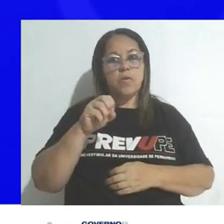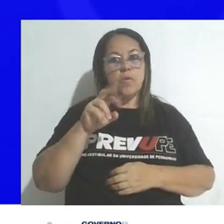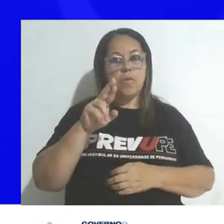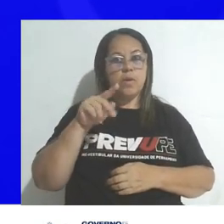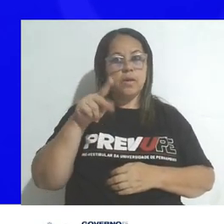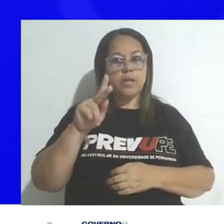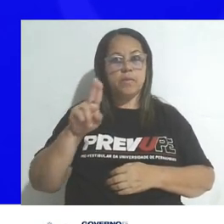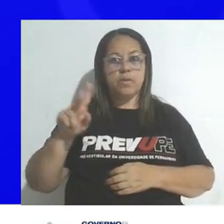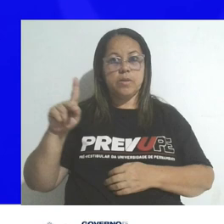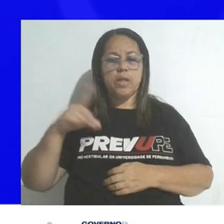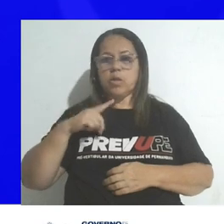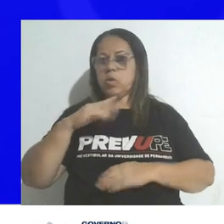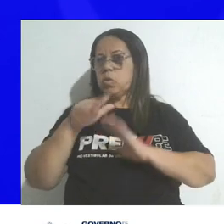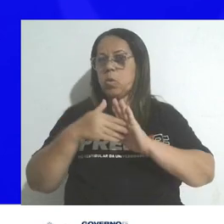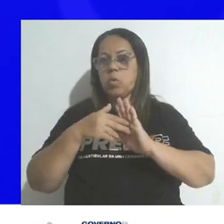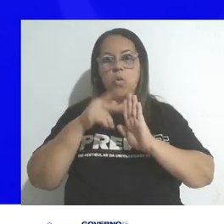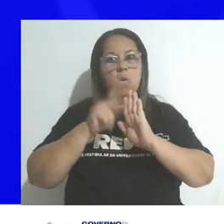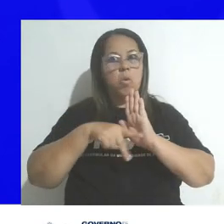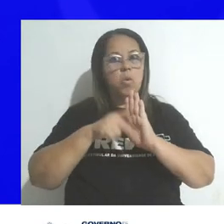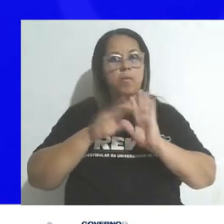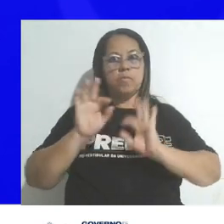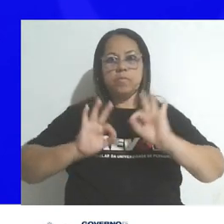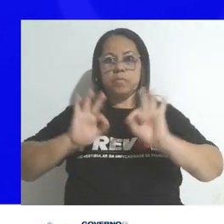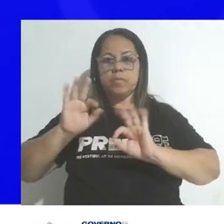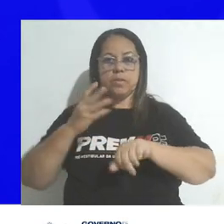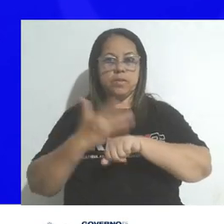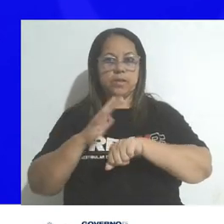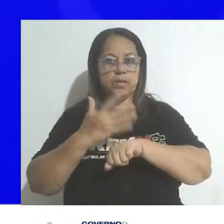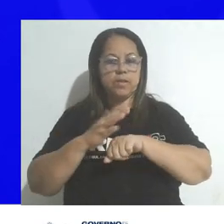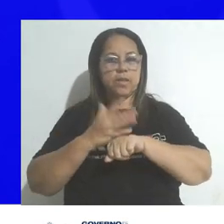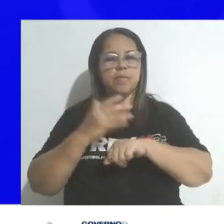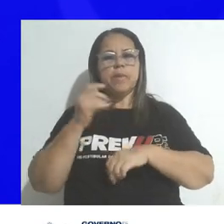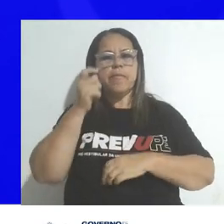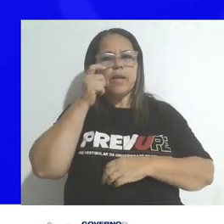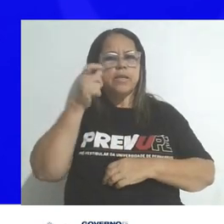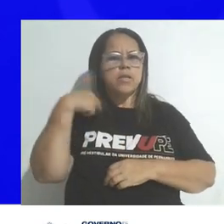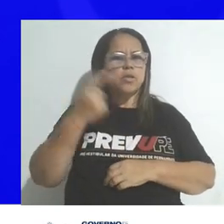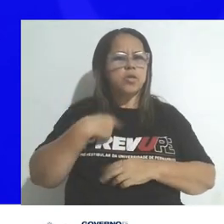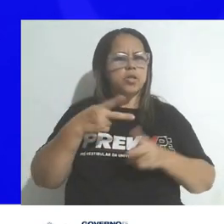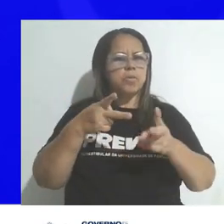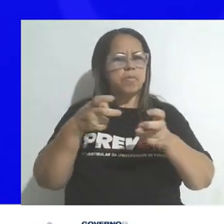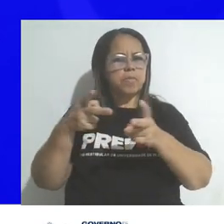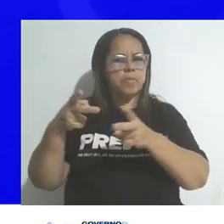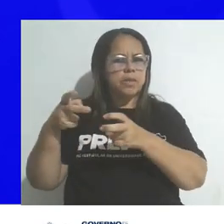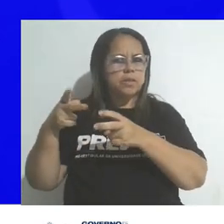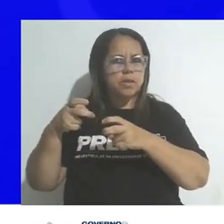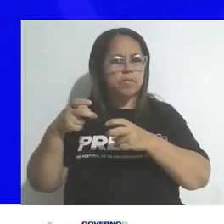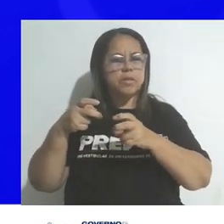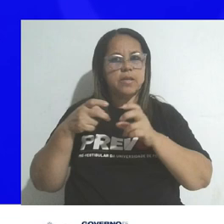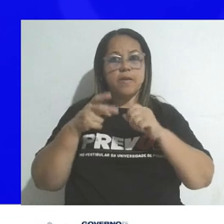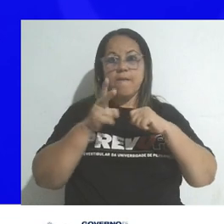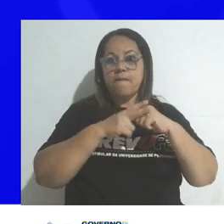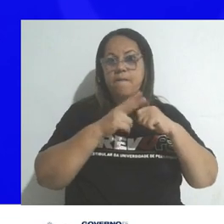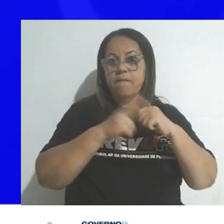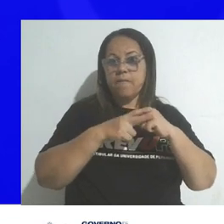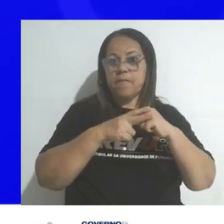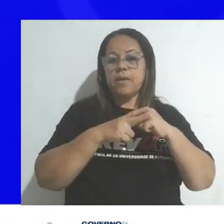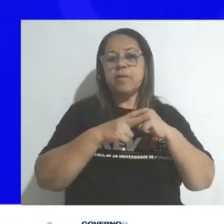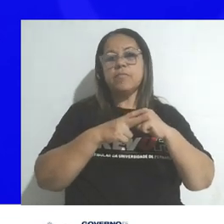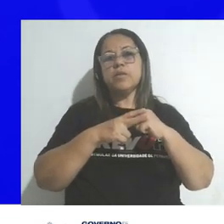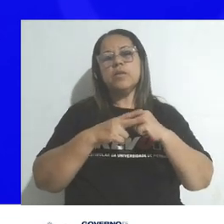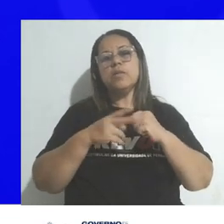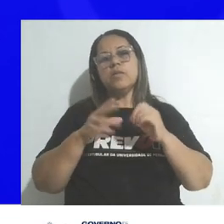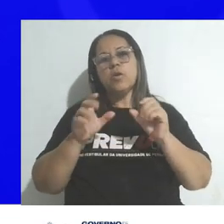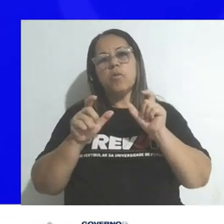um plano de treino, training plan. Então é interessante a gente perceber que esses verbos frasais ou phrasal verbs, eles